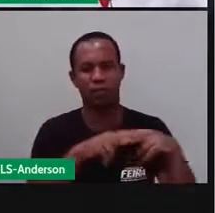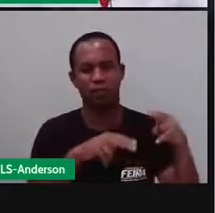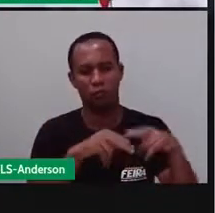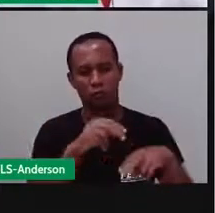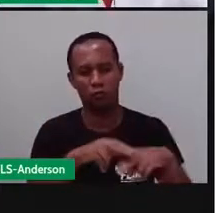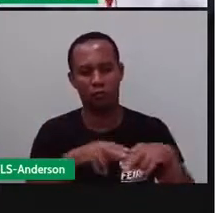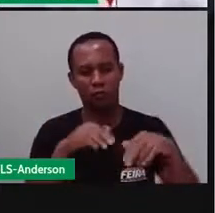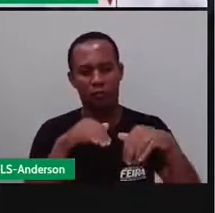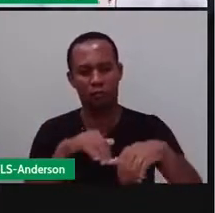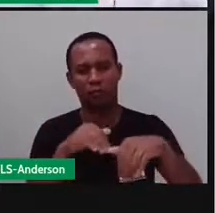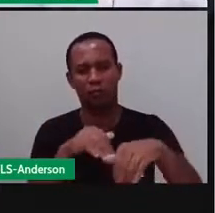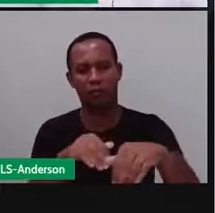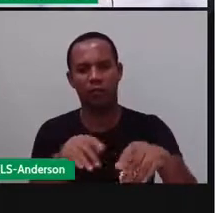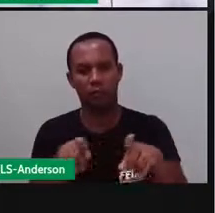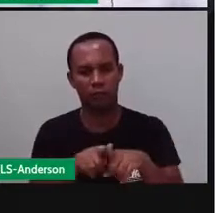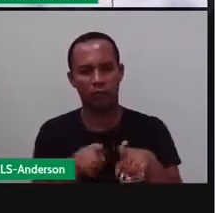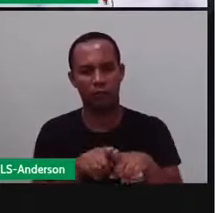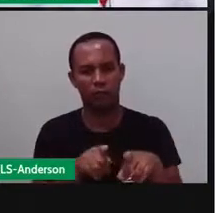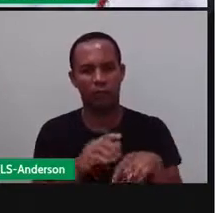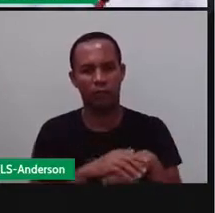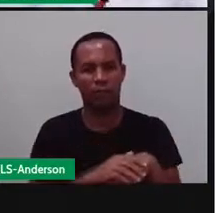setembro, né? E aí,